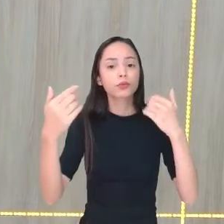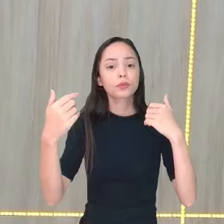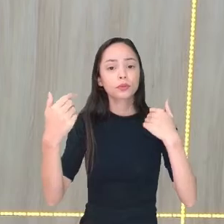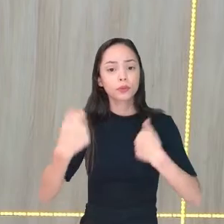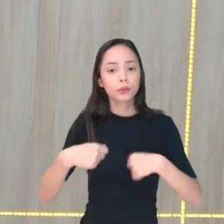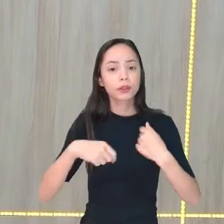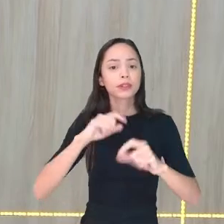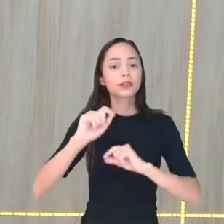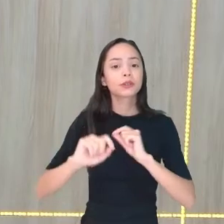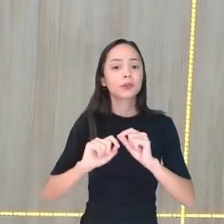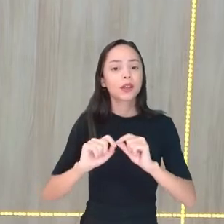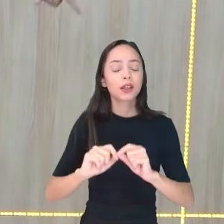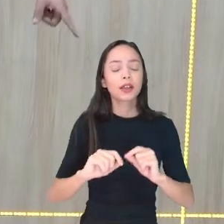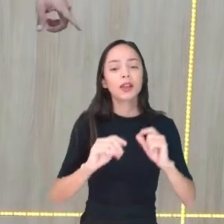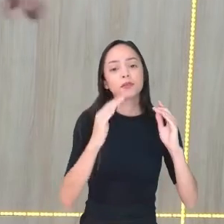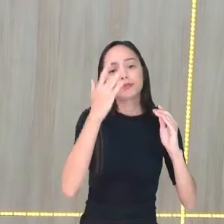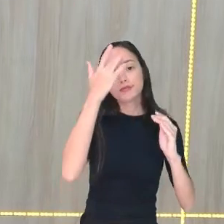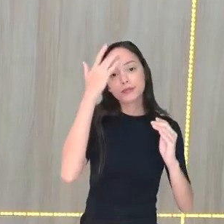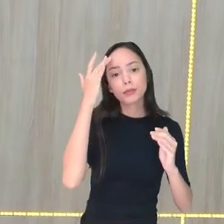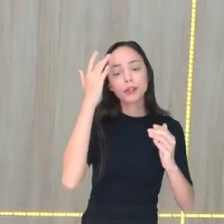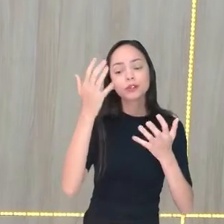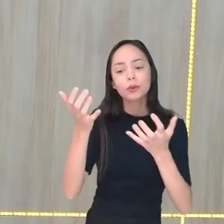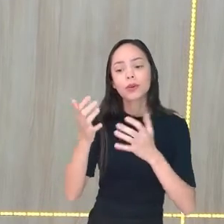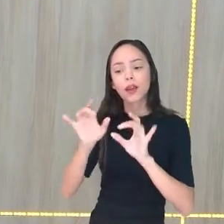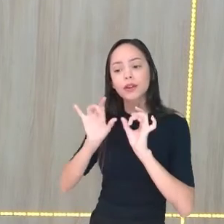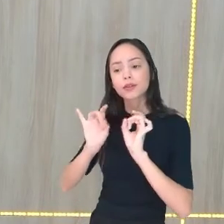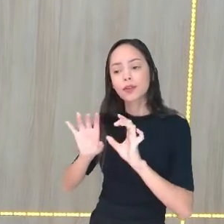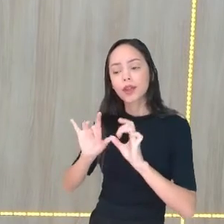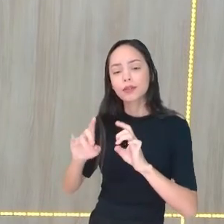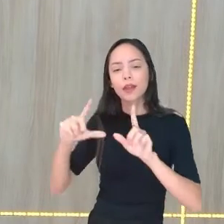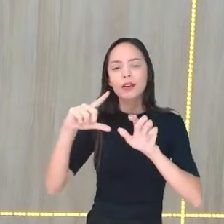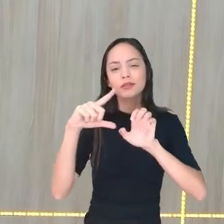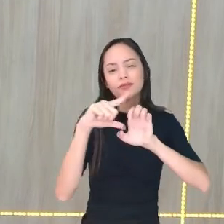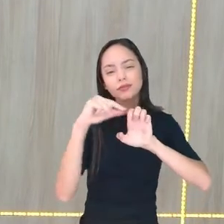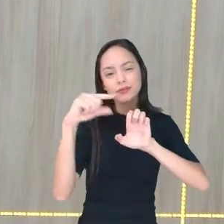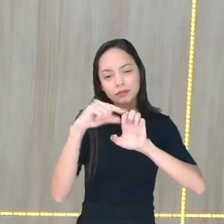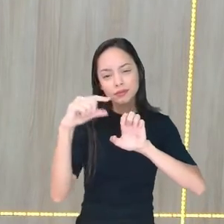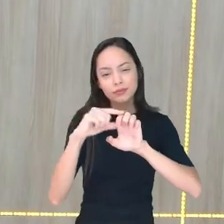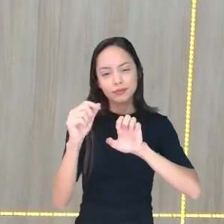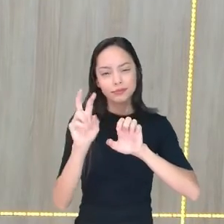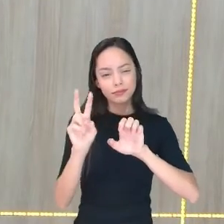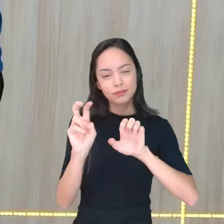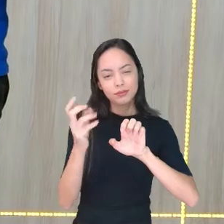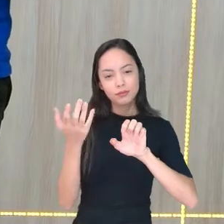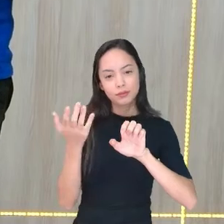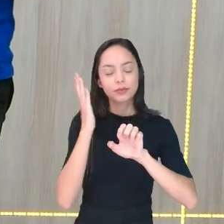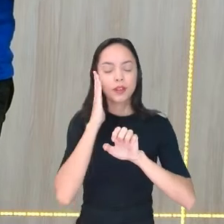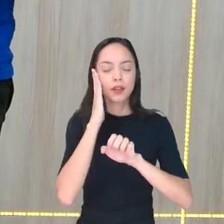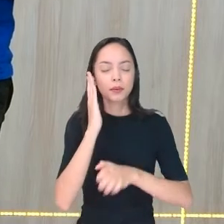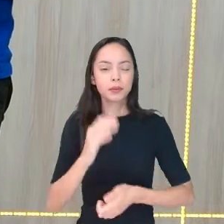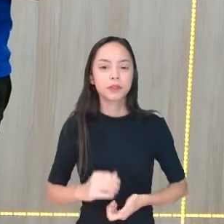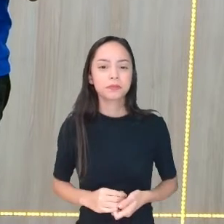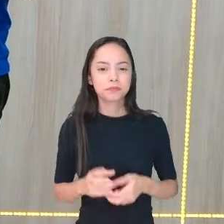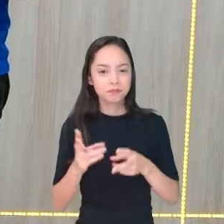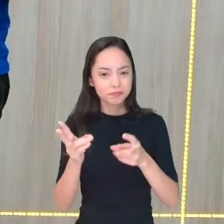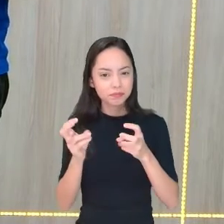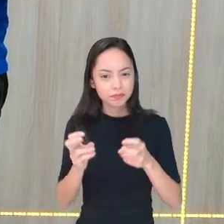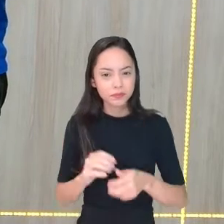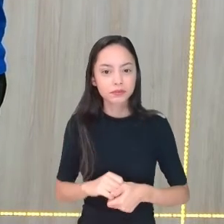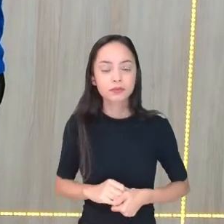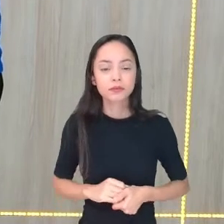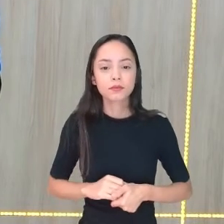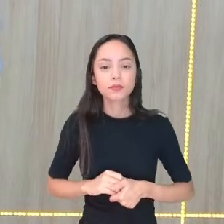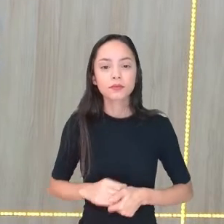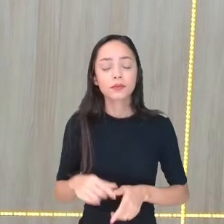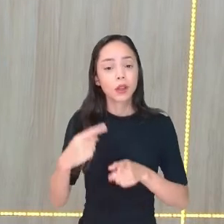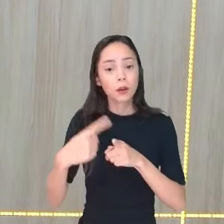ponto comercial. Então, a pessoa que tem a casa já bota uma vendinha, já quer criar uma loja, já quer criar seu próprio negócio. Percebe? Por quê?